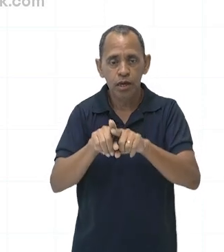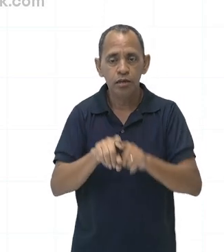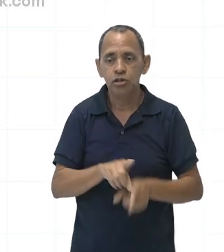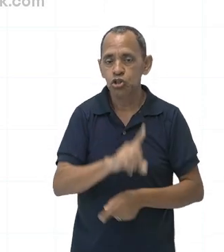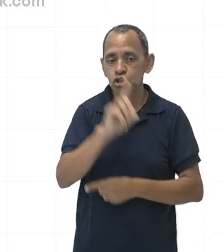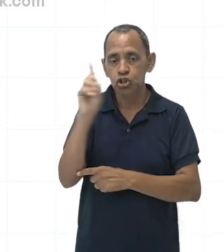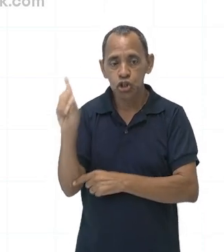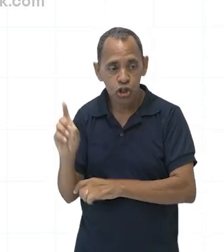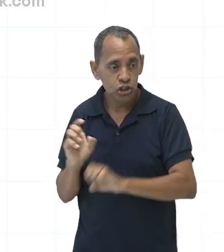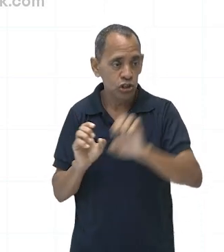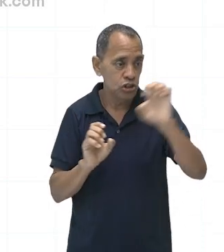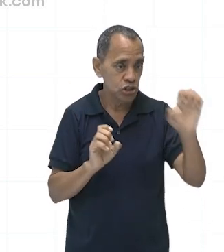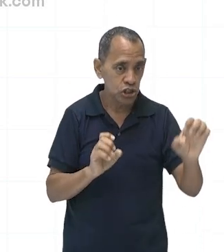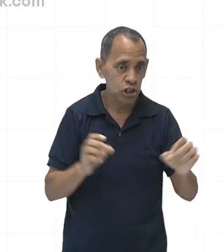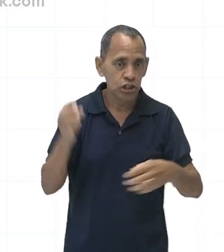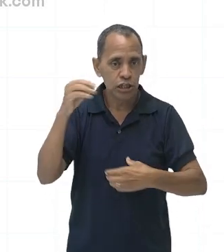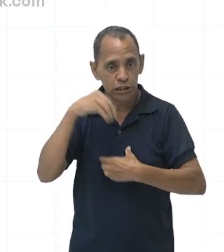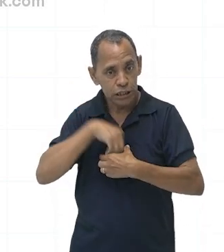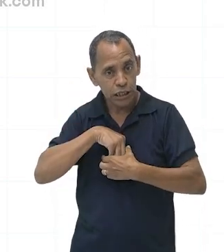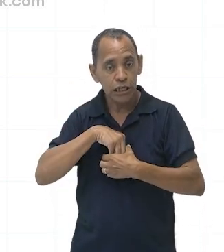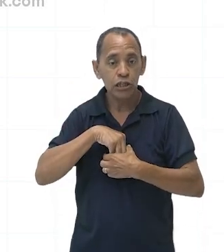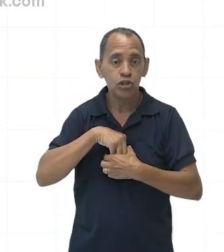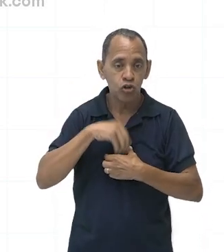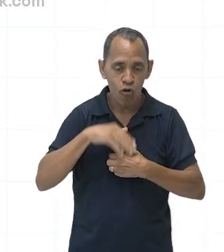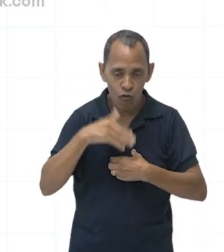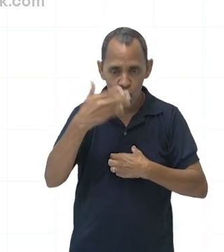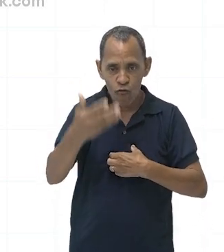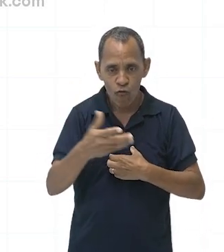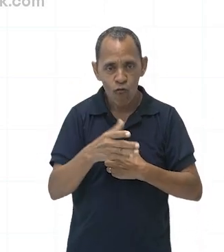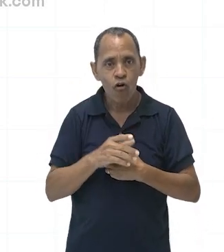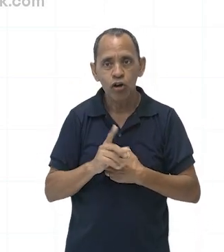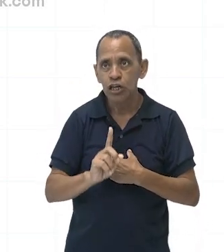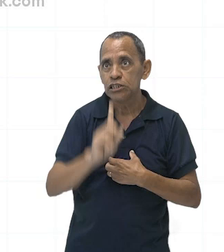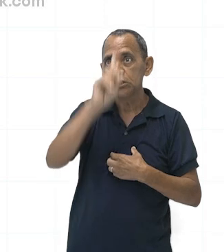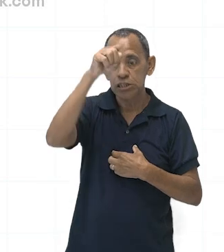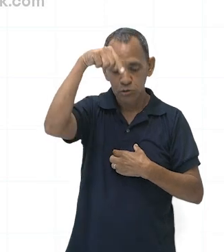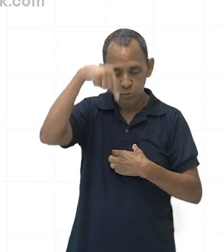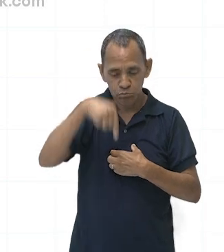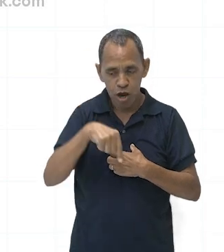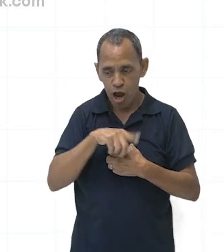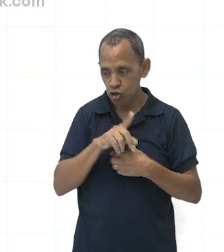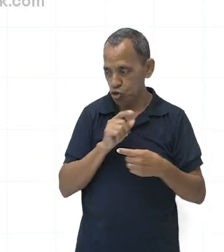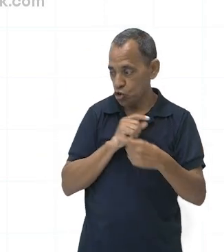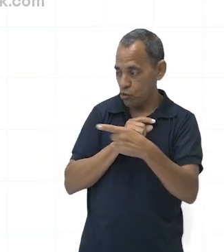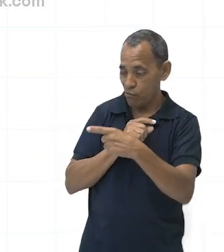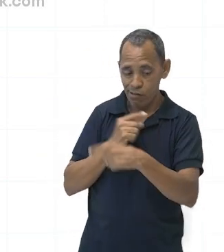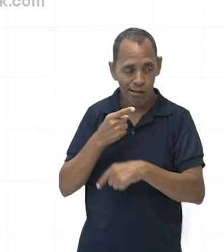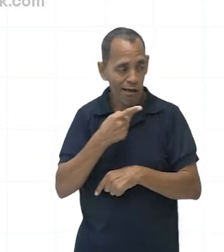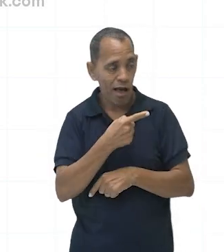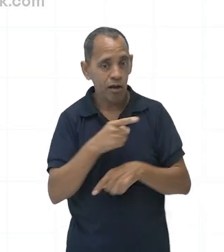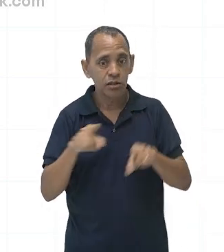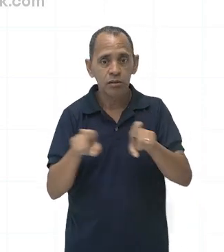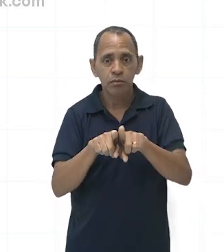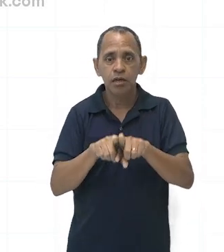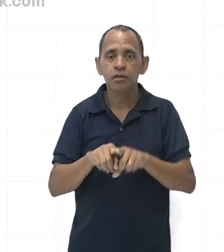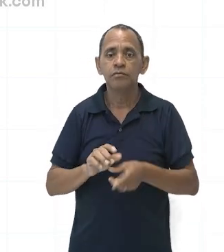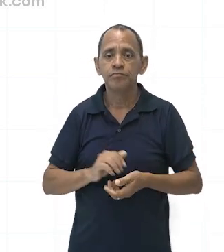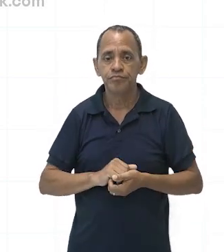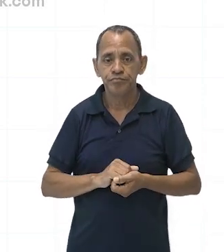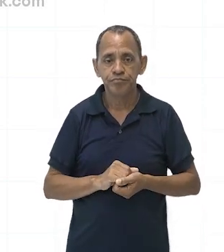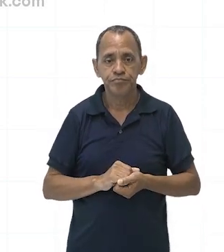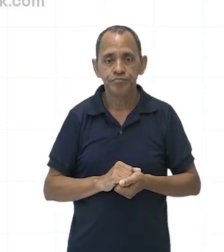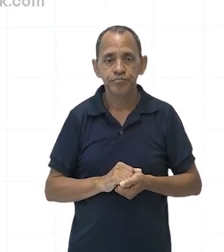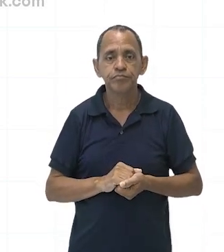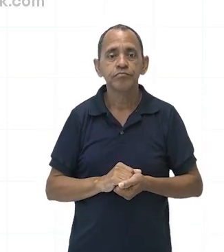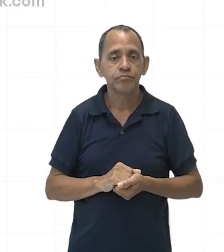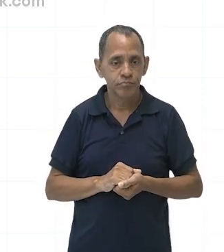esquerda, direita, dentro, fora, em cima, embaixo, diagonal. Então, a gente acaba adquirindo